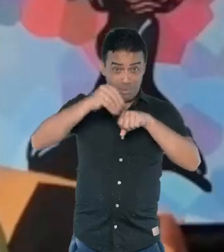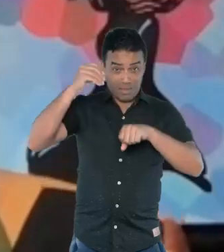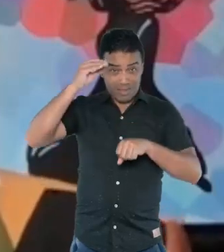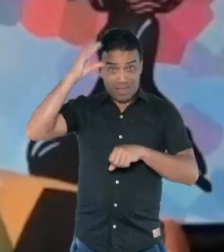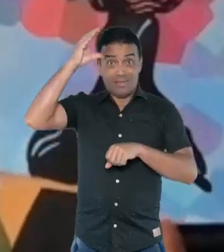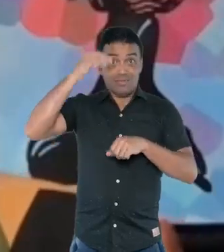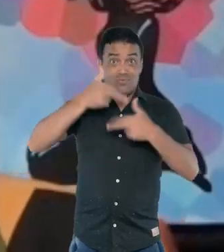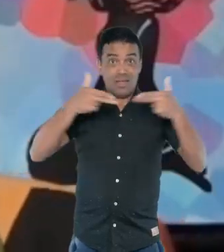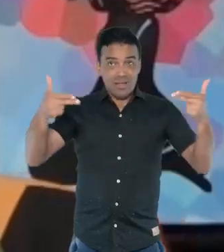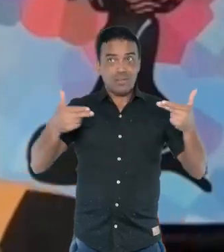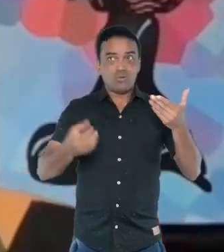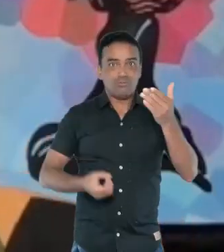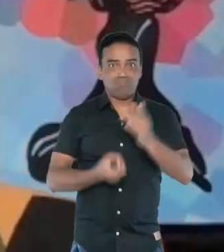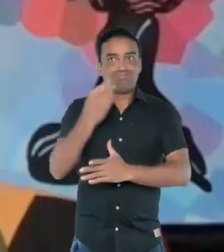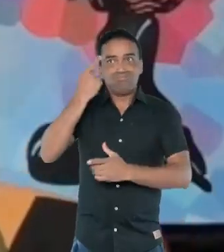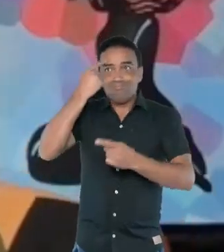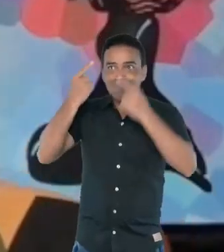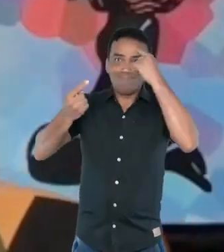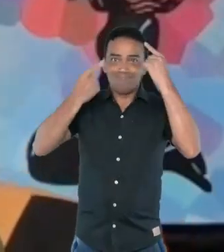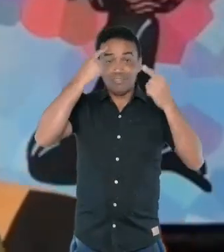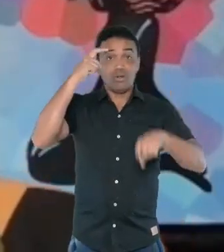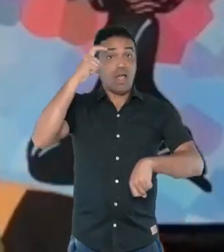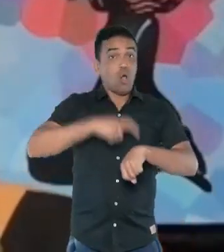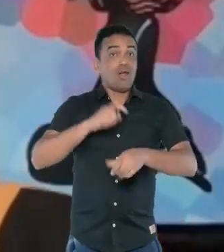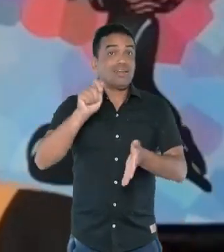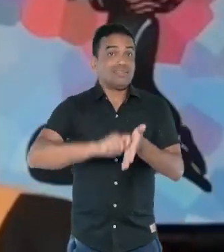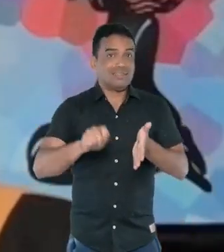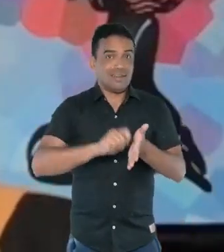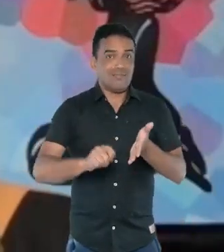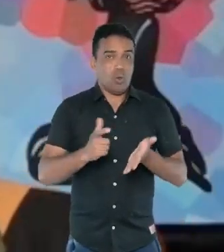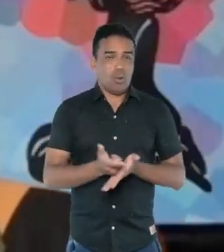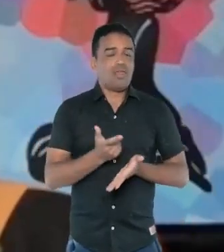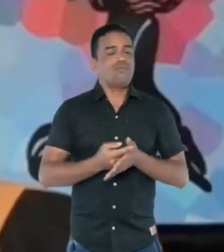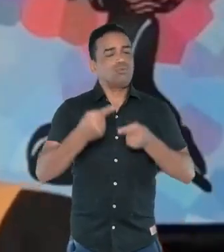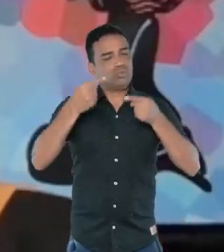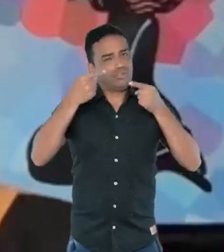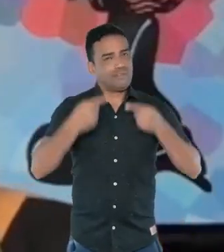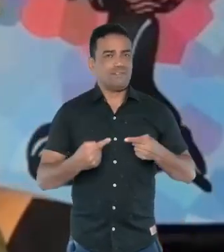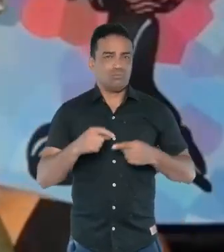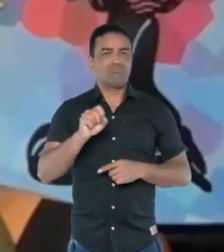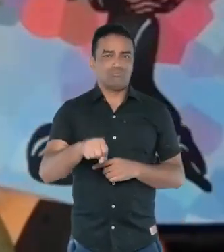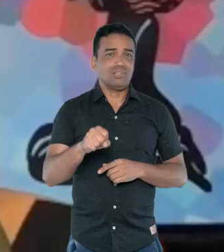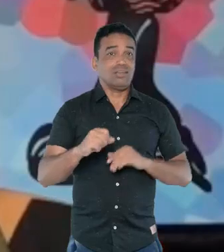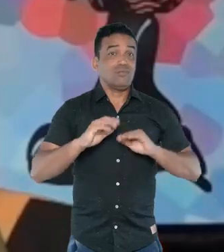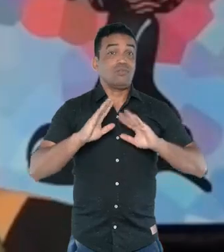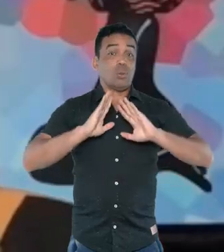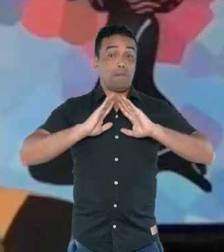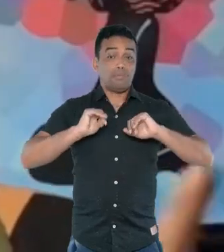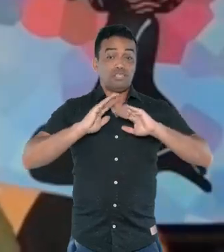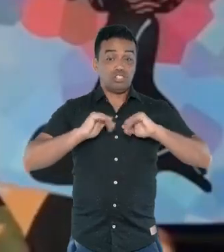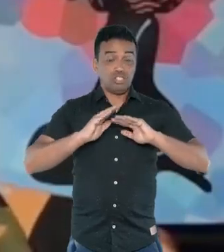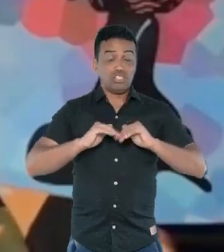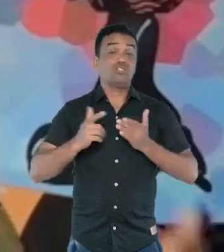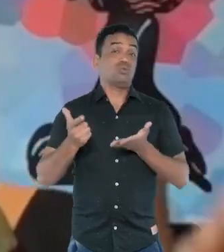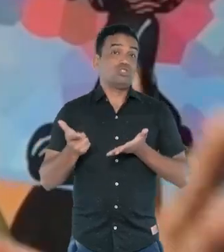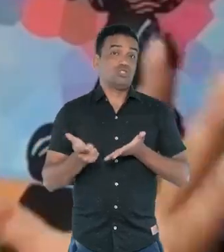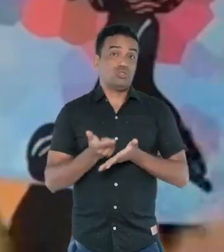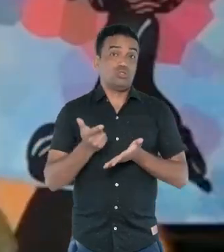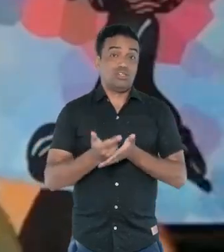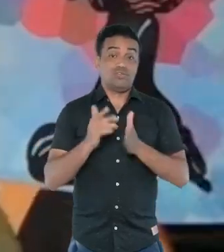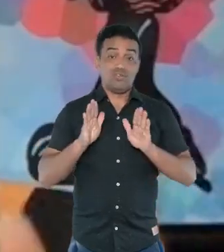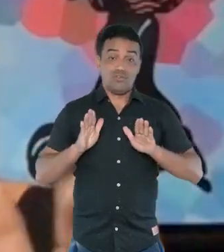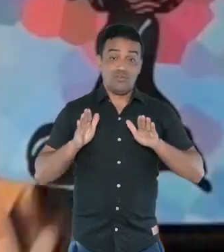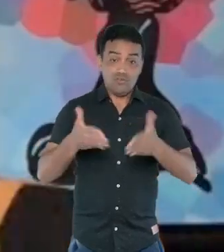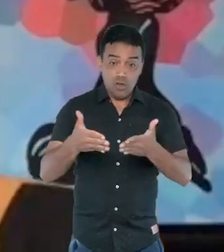consigo formular as ideias. Então, na hora de escrever o livro, foi desafiador, porque foi um pedido de um livro, né, direcionado